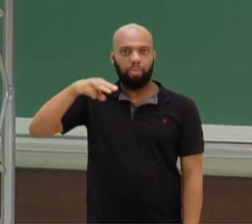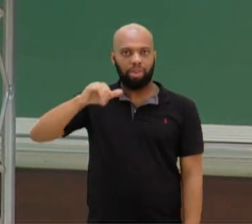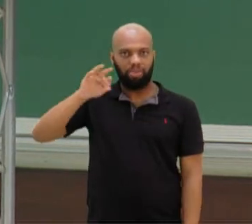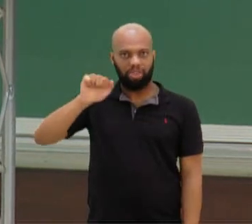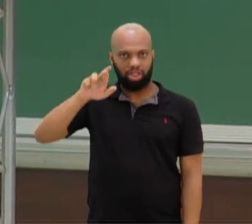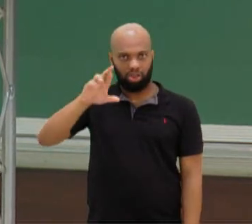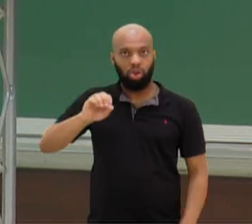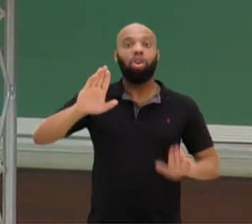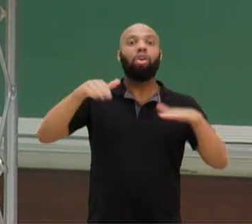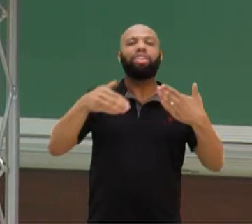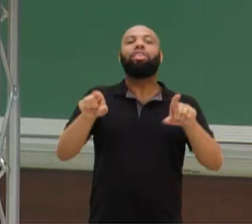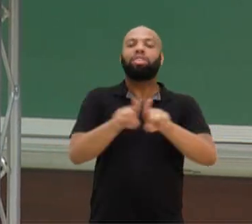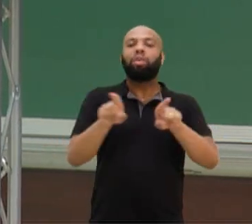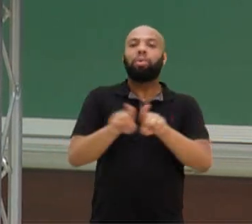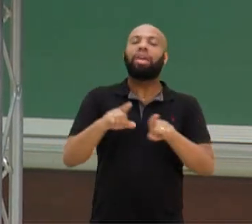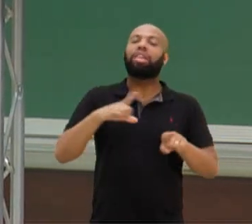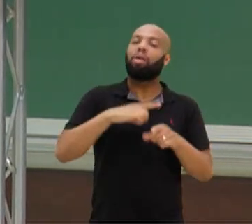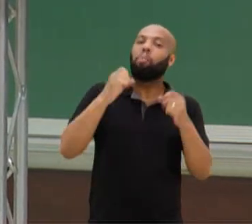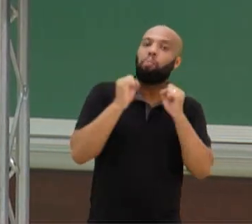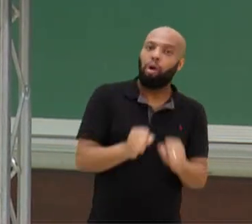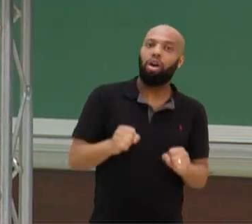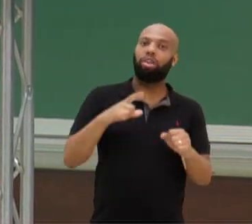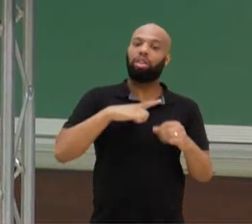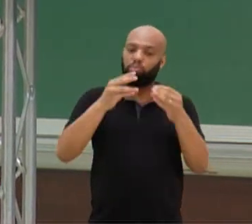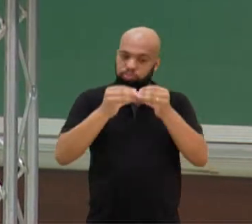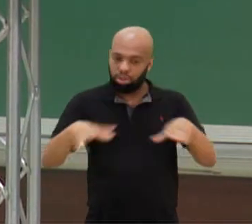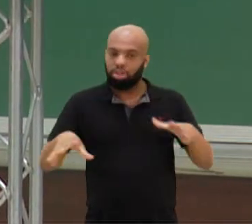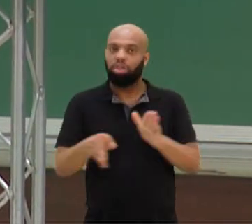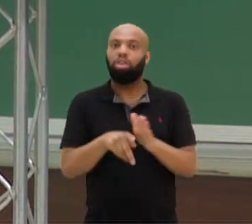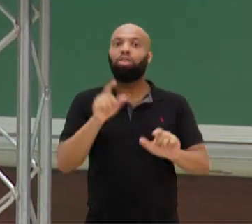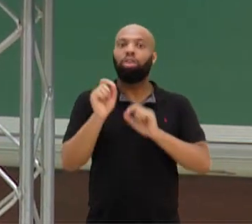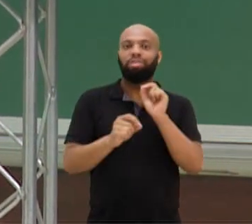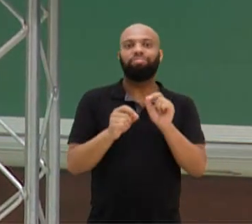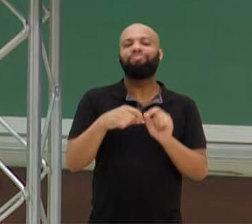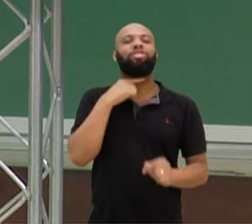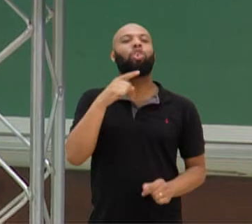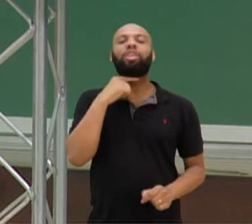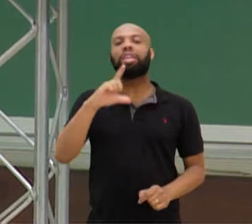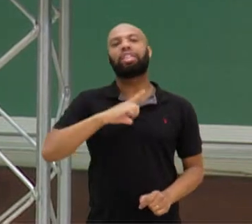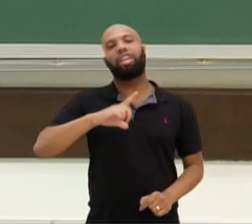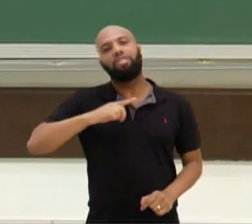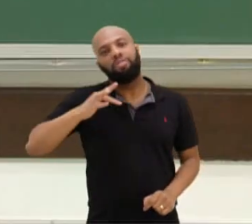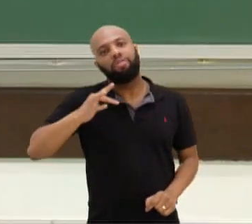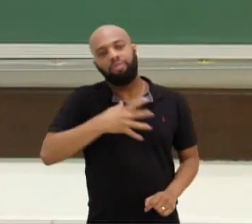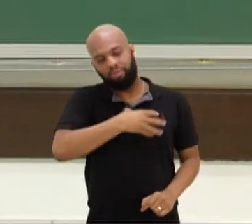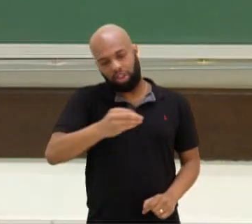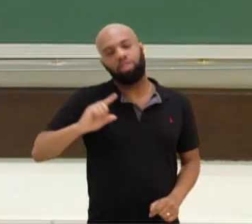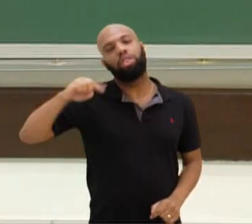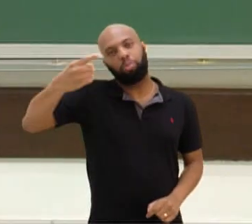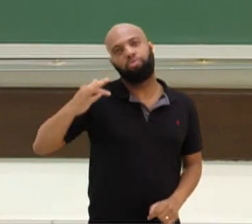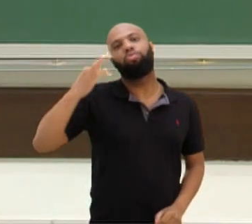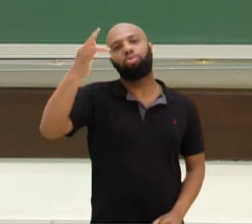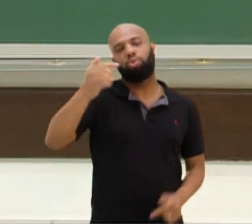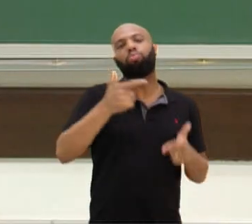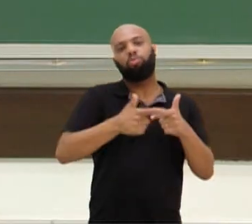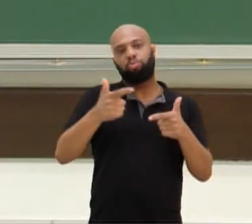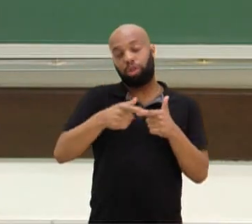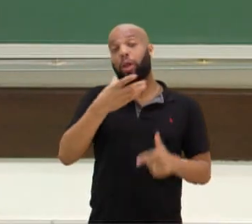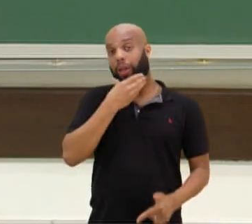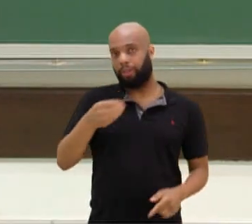tem efeito no testículo humano e pode causar, então, redução de fertilidade e redução de testosterona. Tá? Então, problema para os meninos